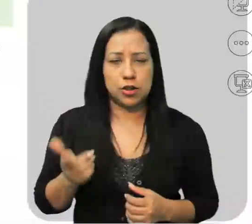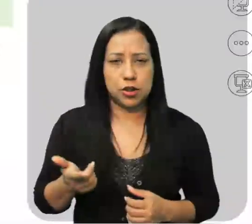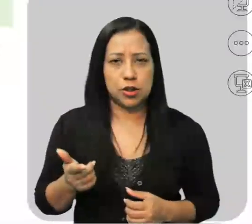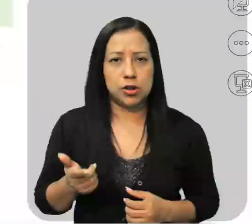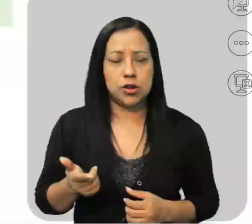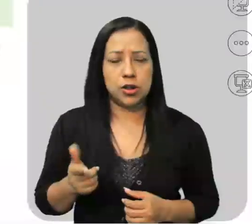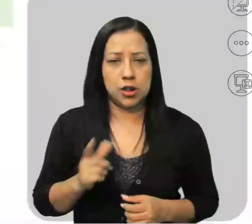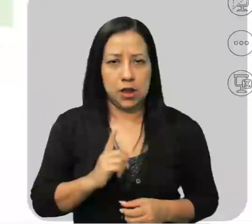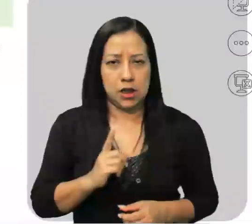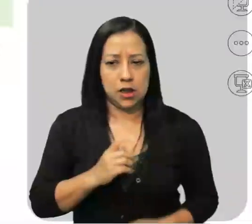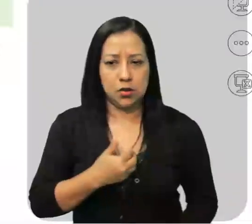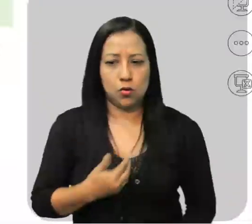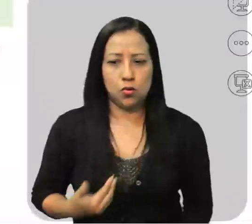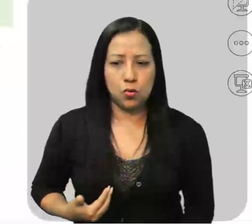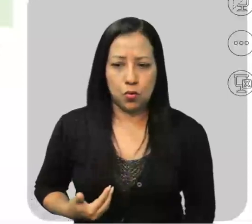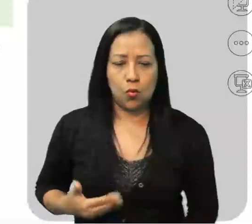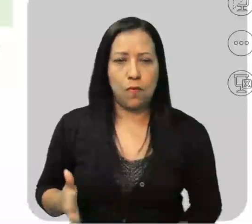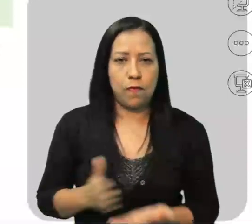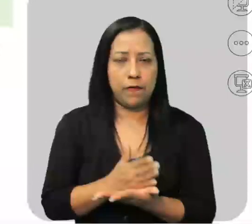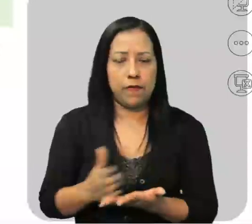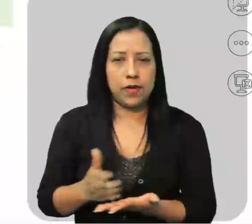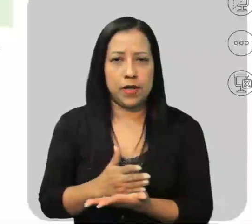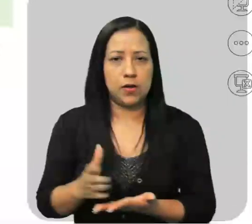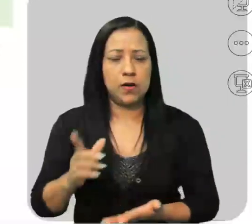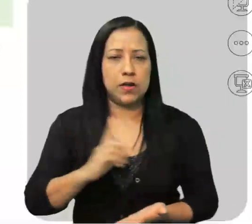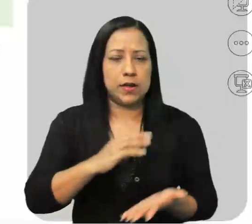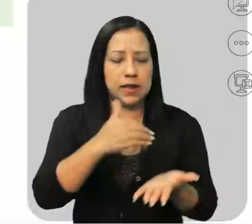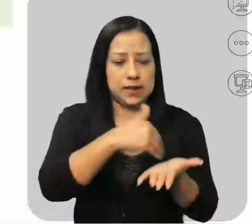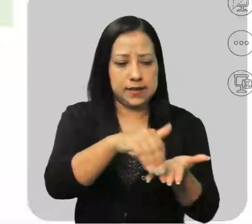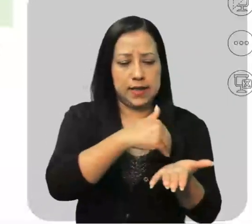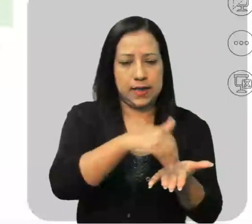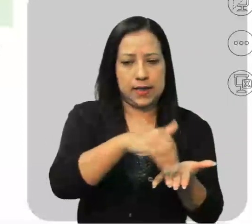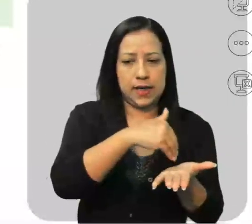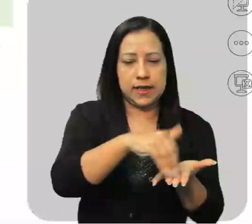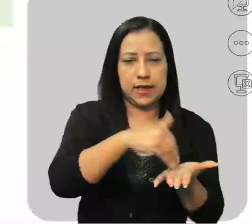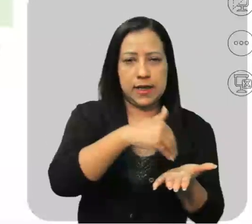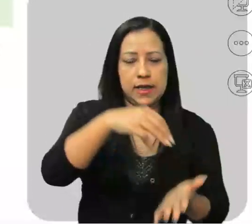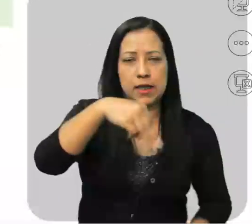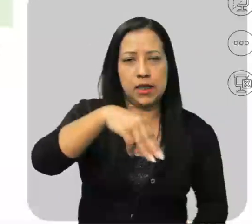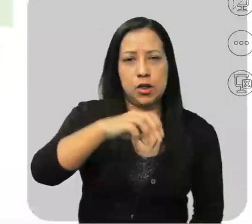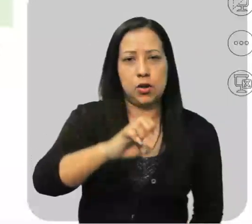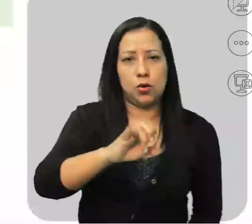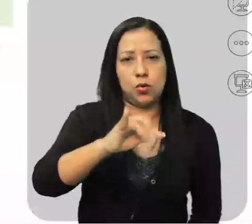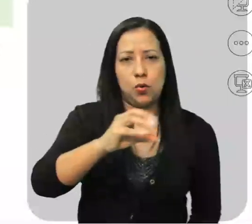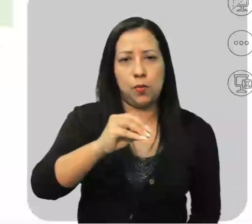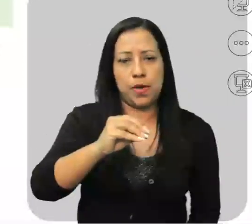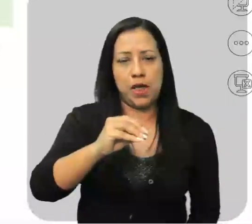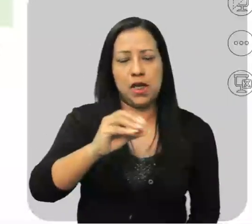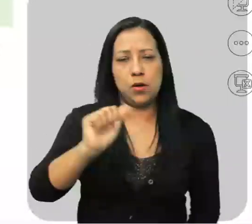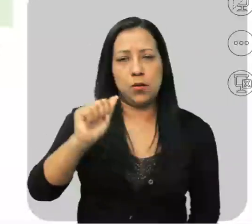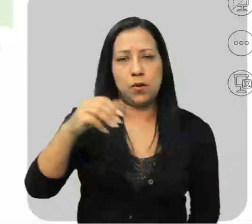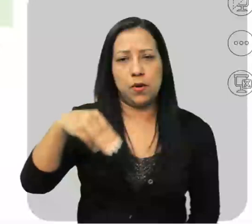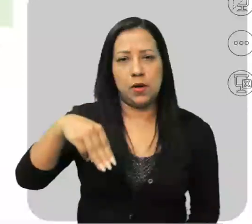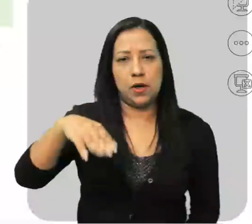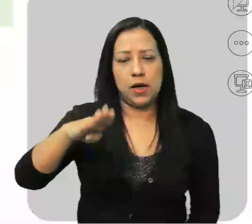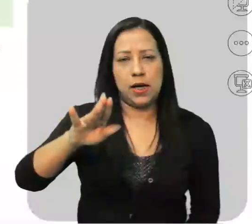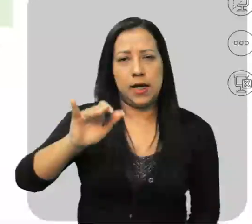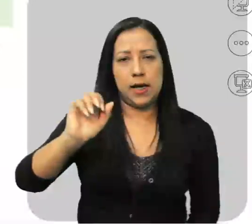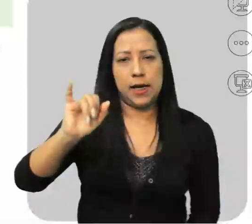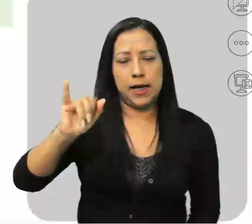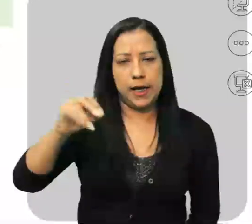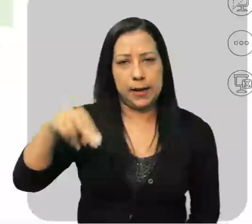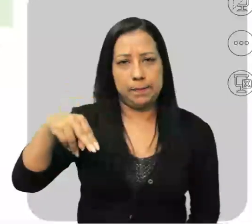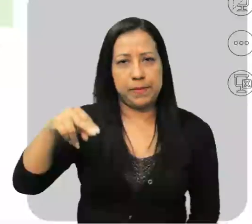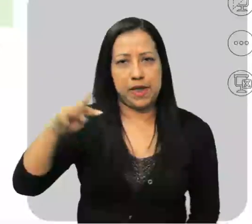dos governos tem uma secretaria chamada Secretaria do Meio Ambiente. E eles trabalham diretamente com outras secretarias, como Secretaria de